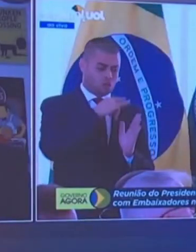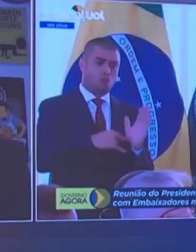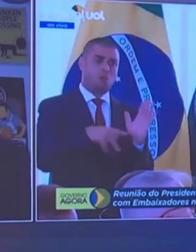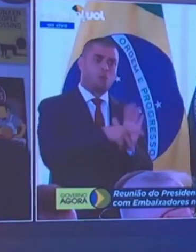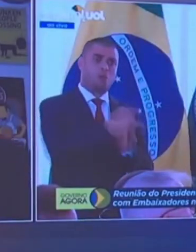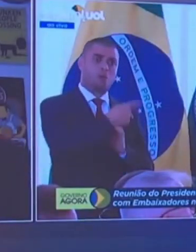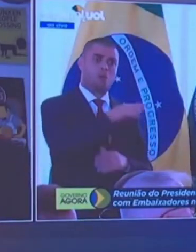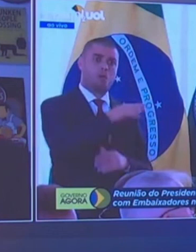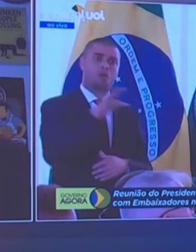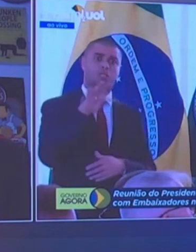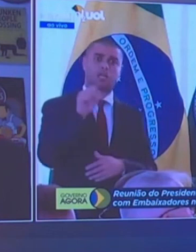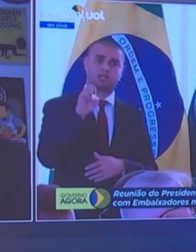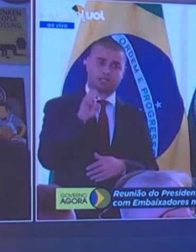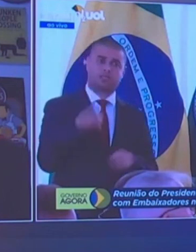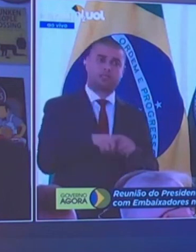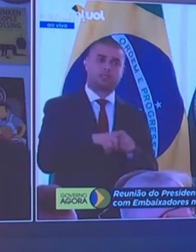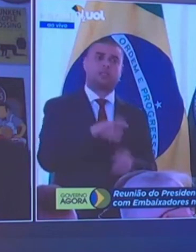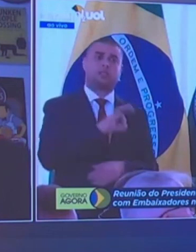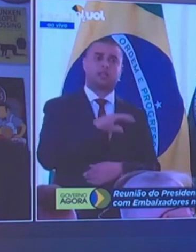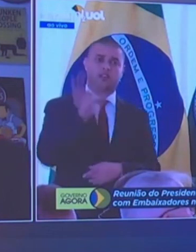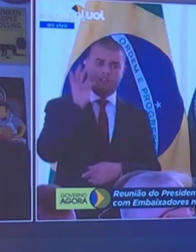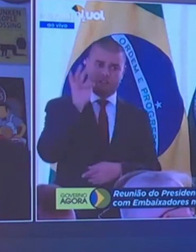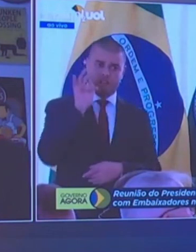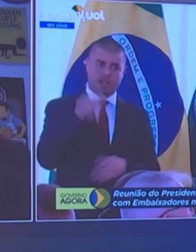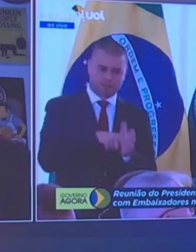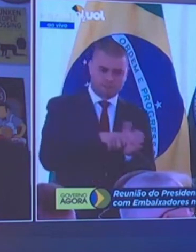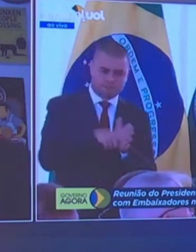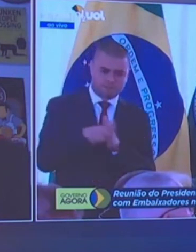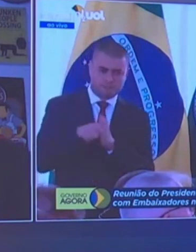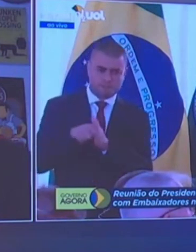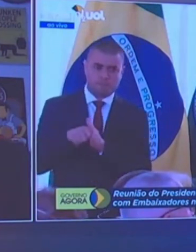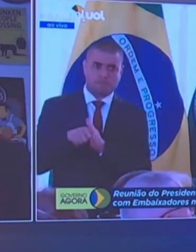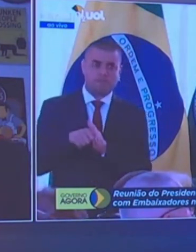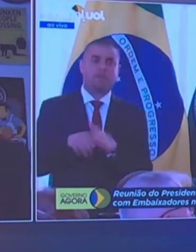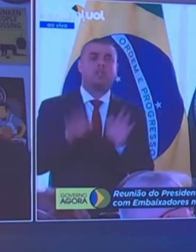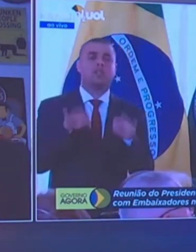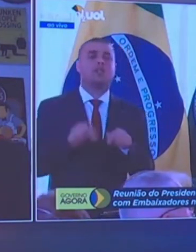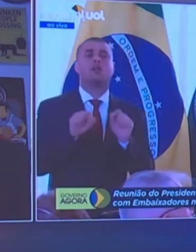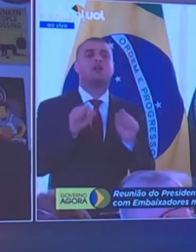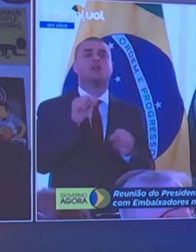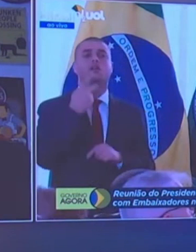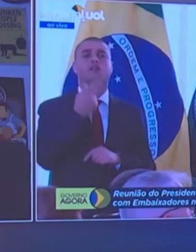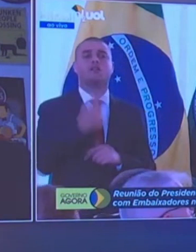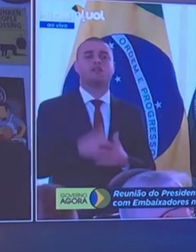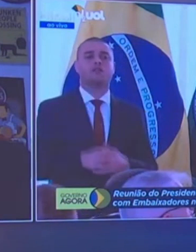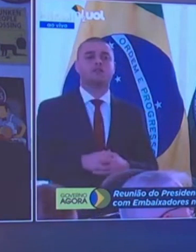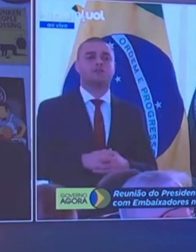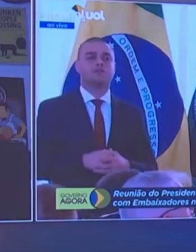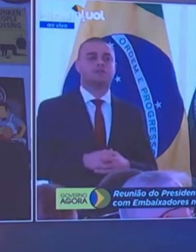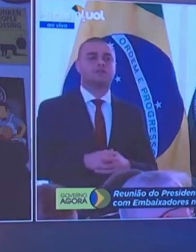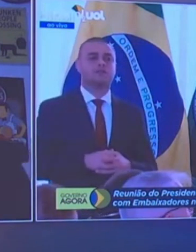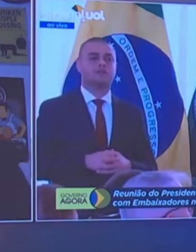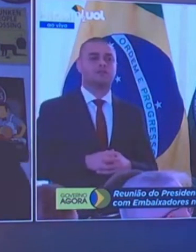minuta do golpe, a tal minuta do golpe, que é aquele documento encontrado na casa do ex-ministro da Justiça, Anderson